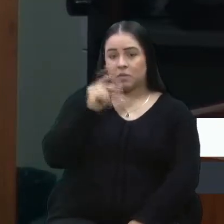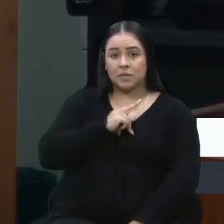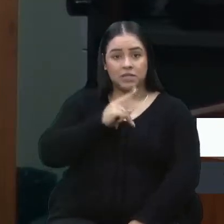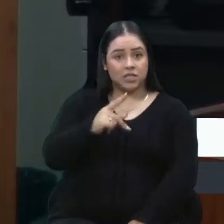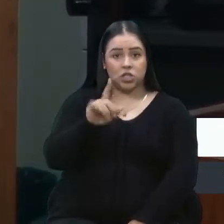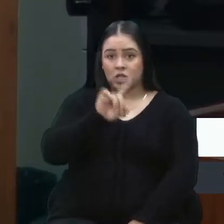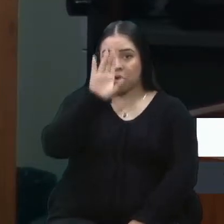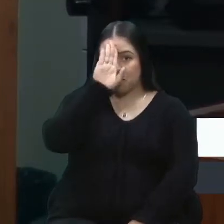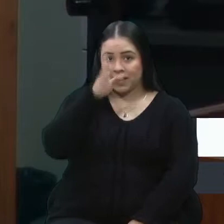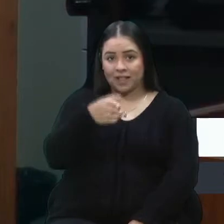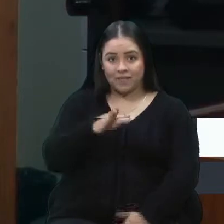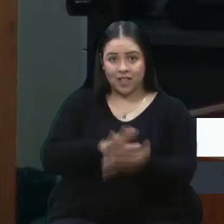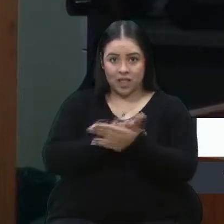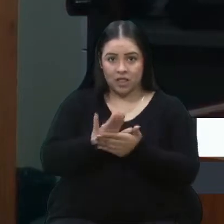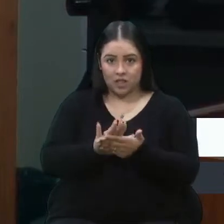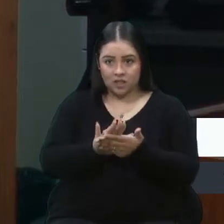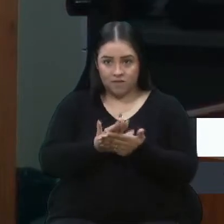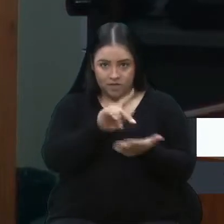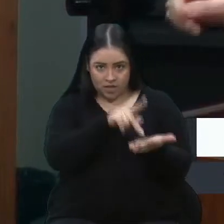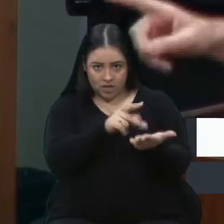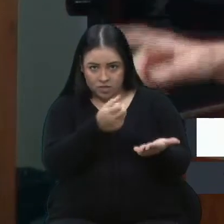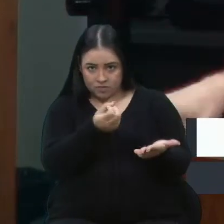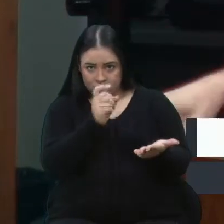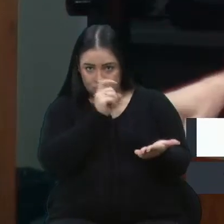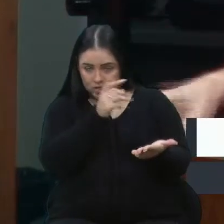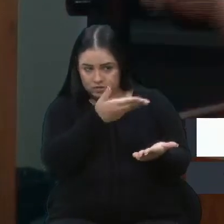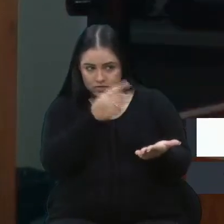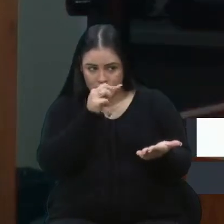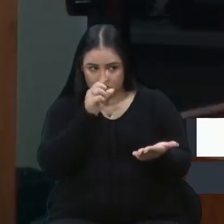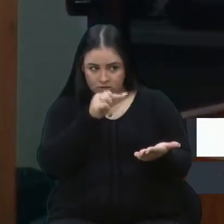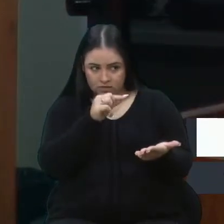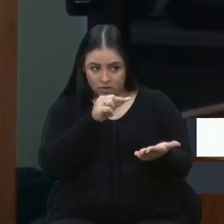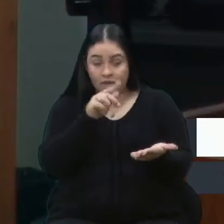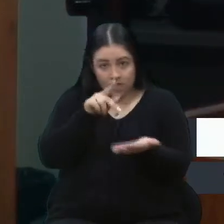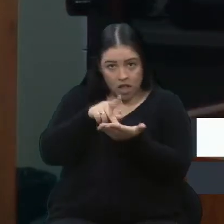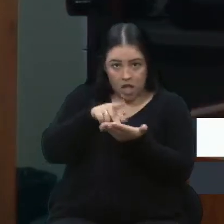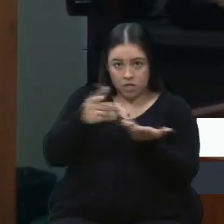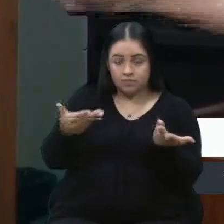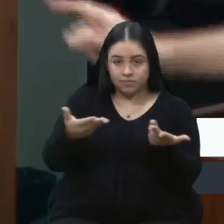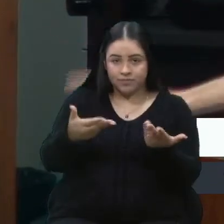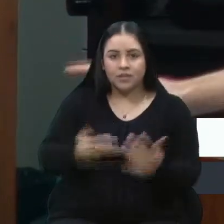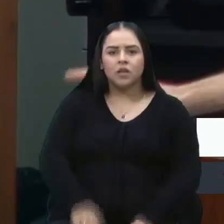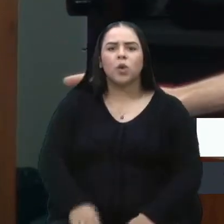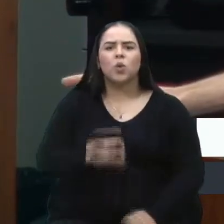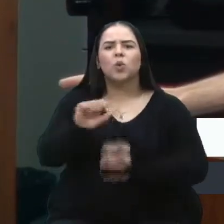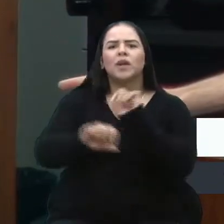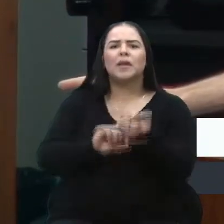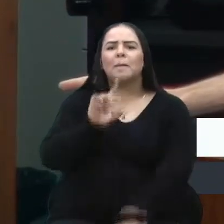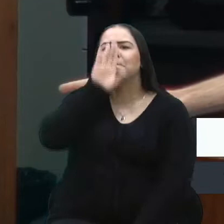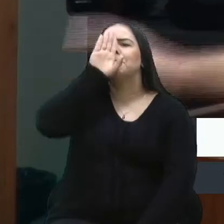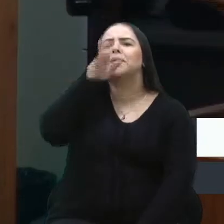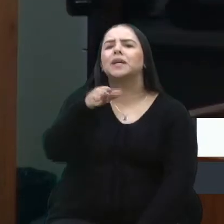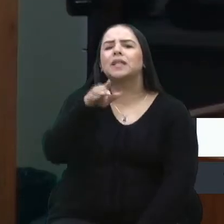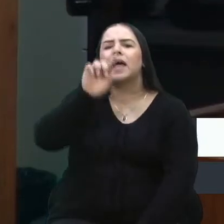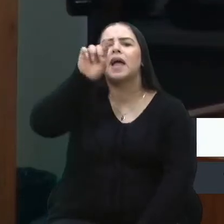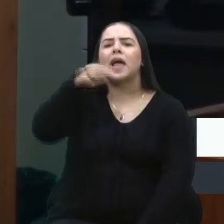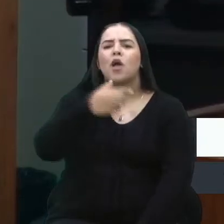mandava É verdade eu tô mentindo a dor foi Tchau vai lá beleza aí eu até falou que quem manda eles governadores